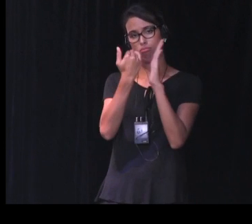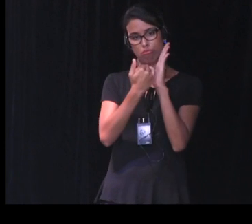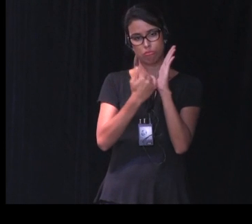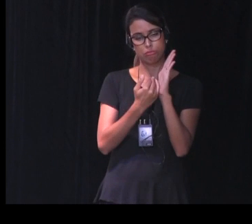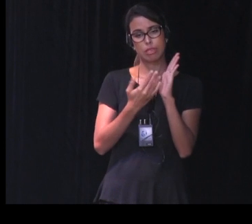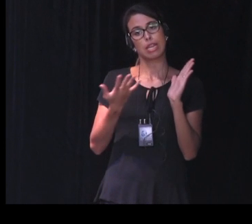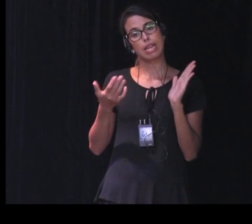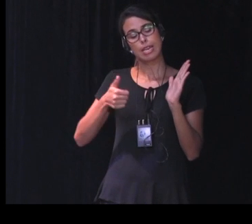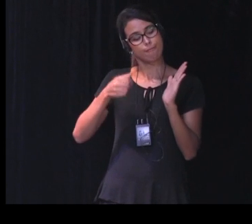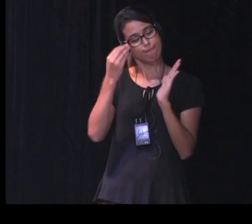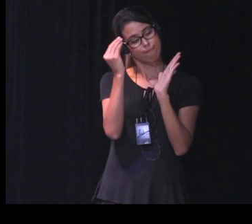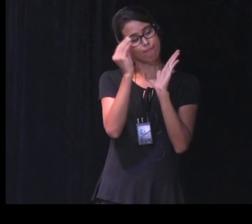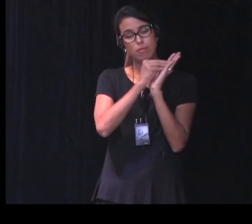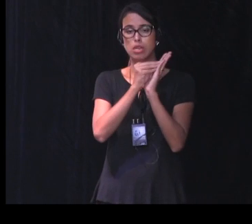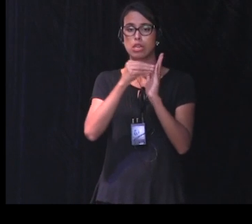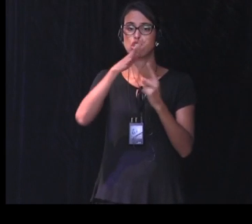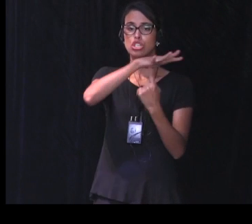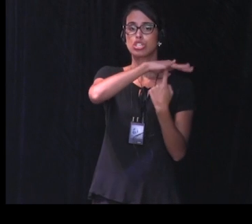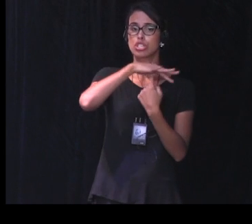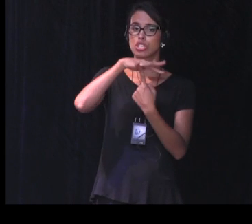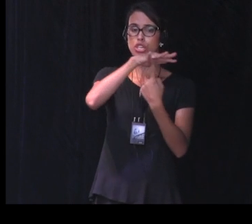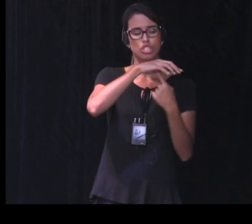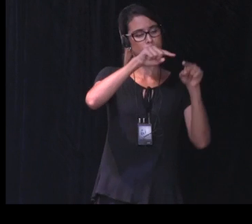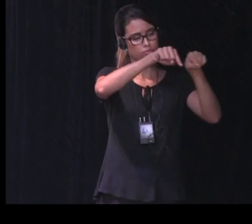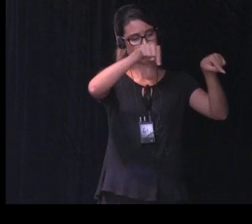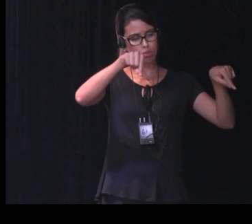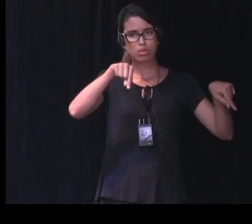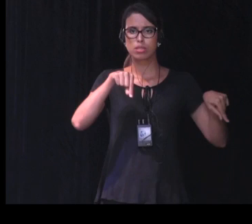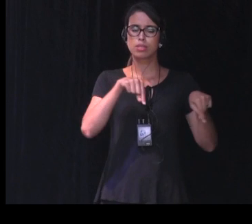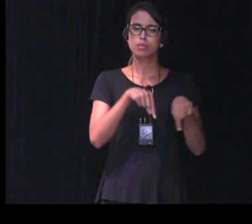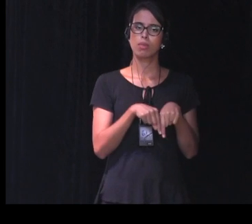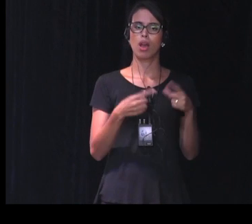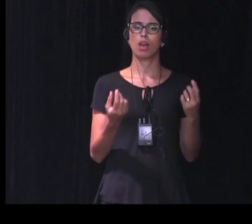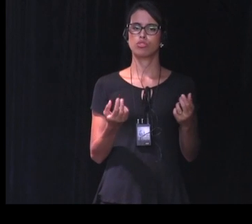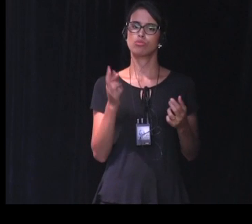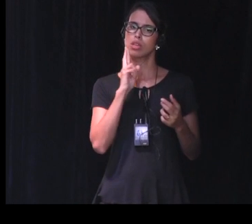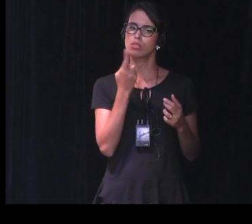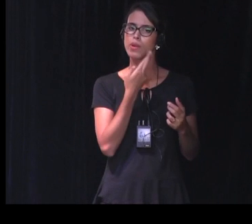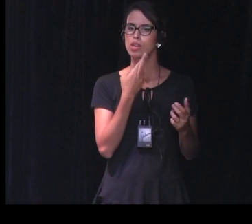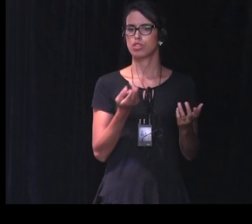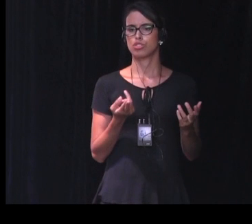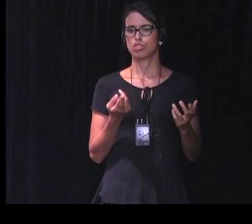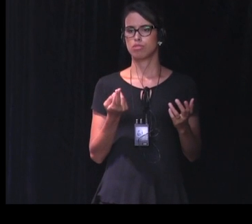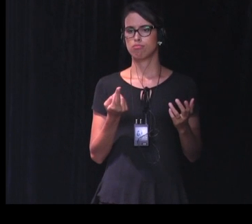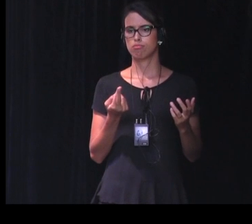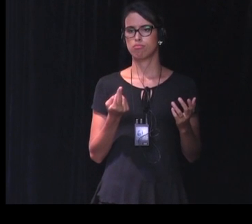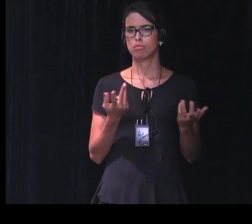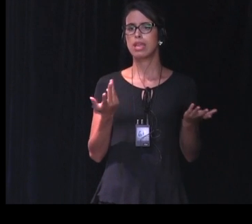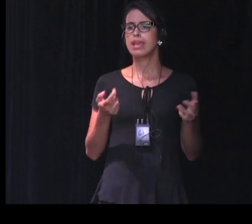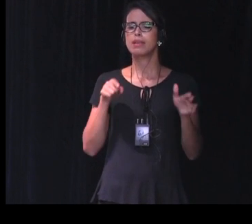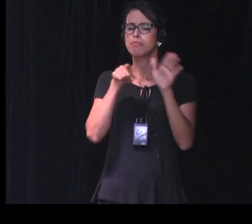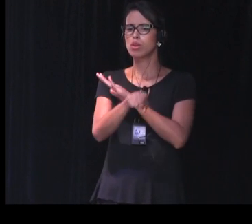Então ele sugere fazer um jardim público, mas também ensinar. Danilo dizia quais